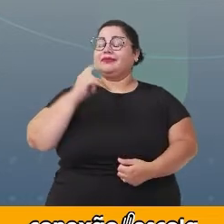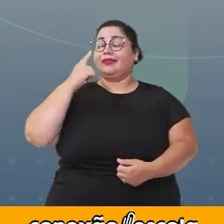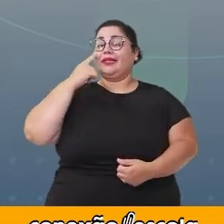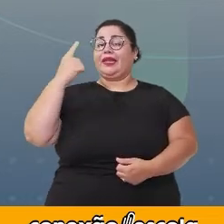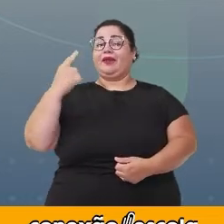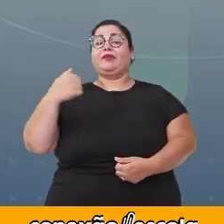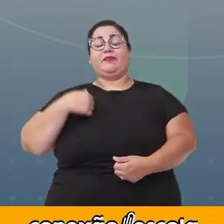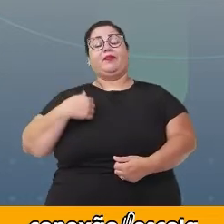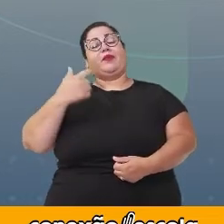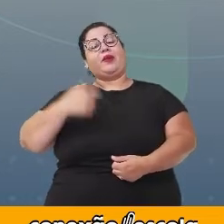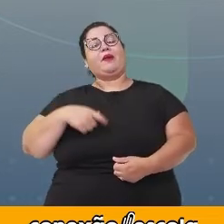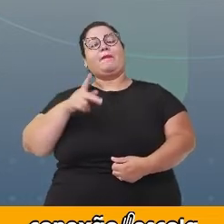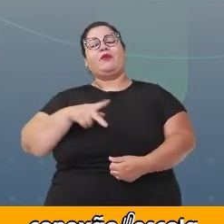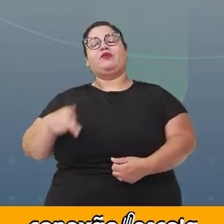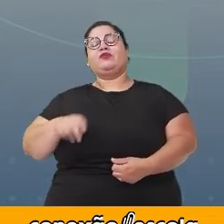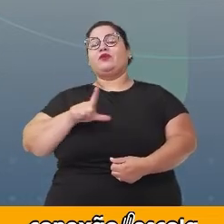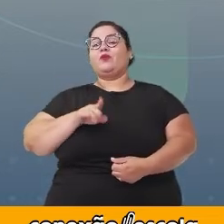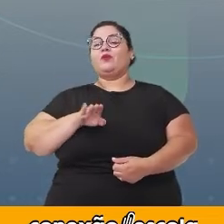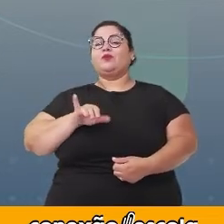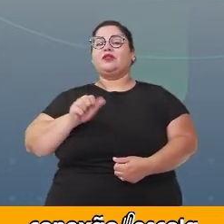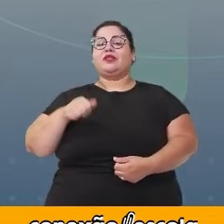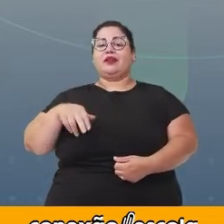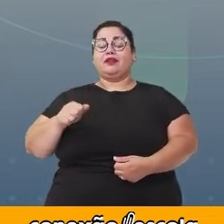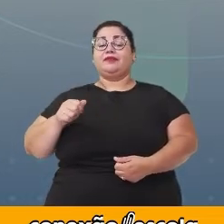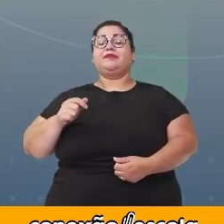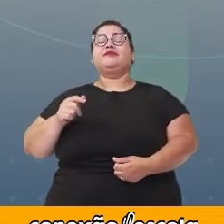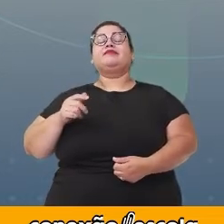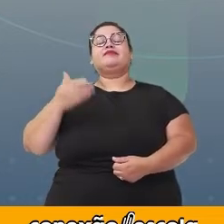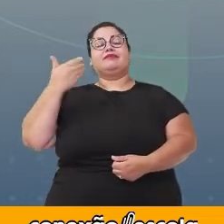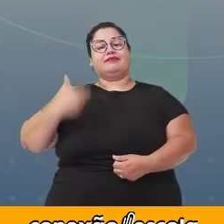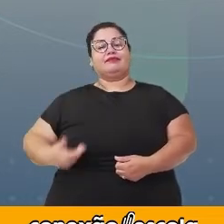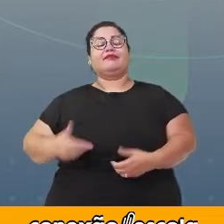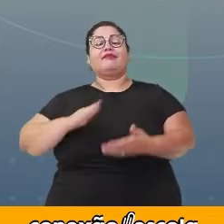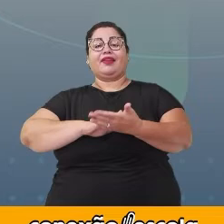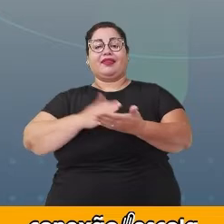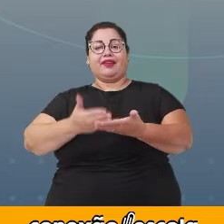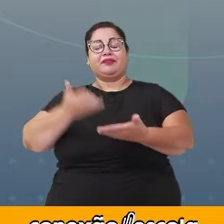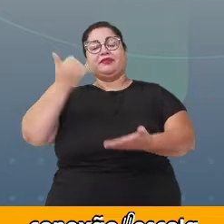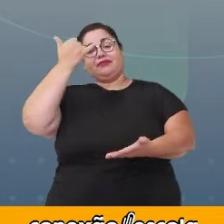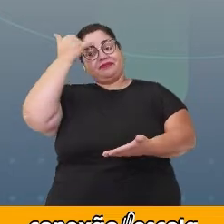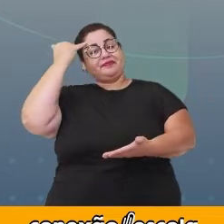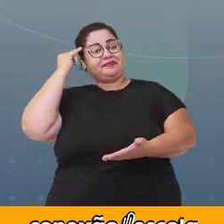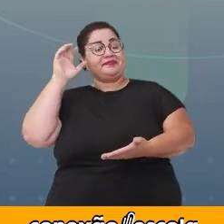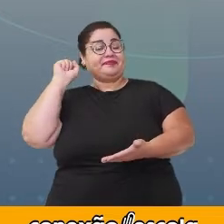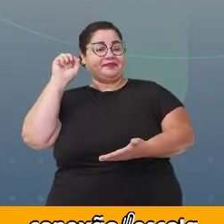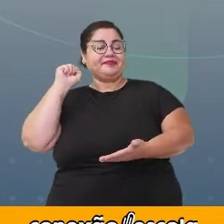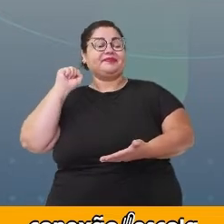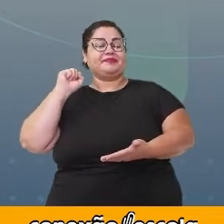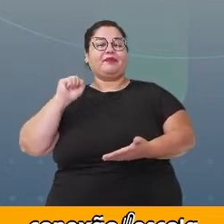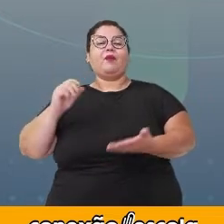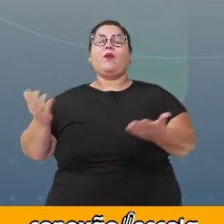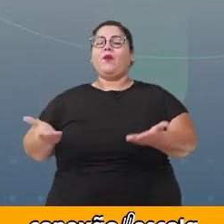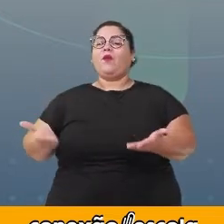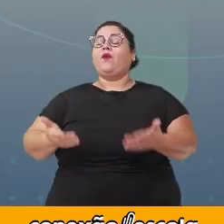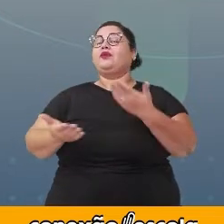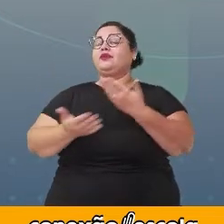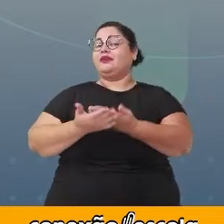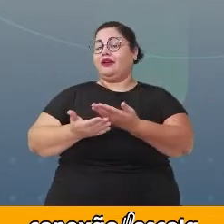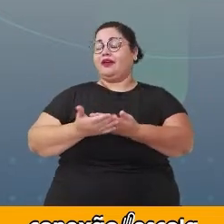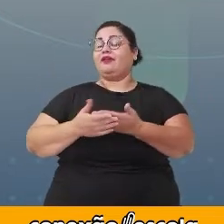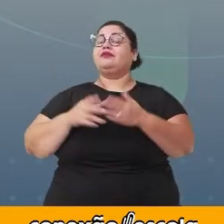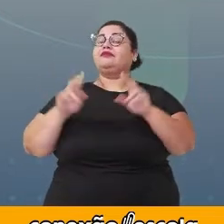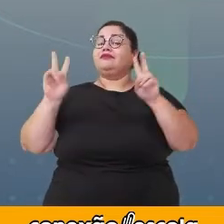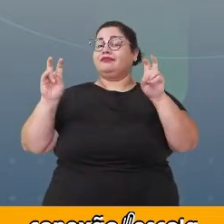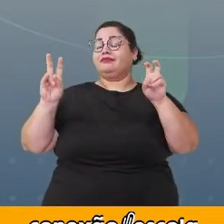lembrar. Eu sou a professora Luciana. Ao meu lado, a nossa intérprete, Carmen. E a nossa aula de hoje tem